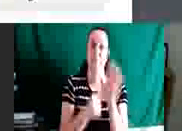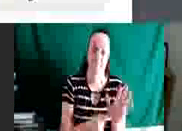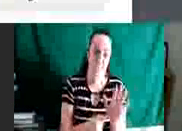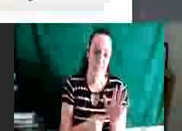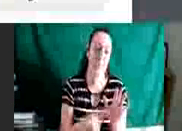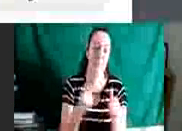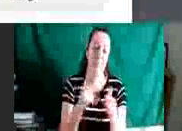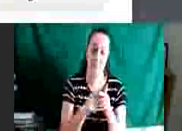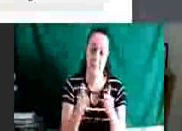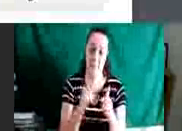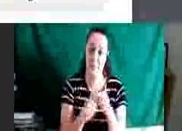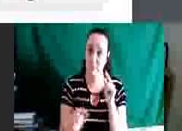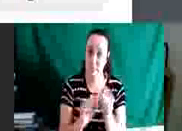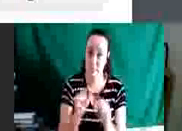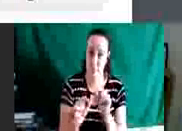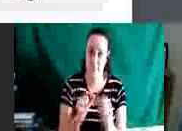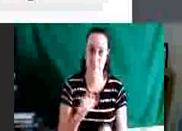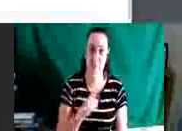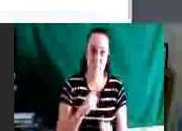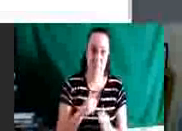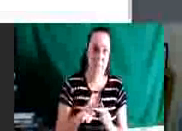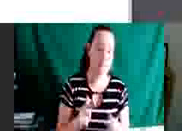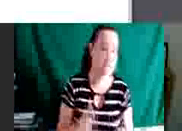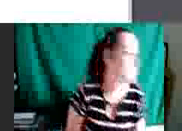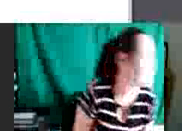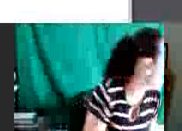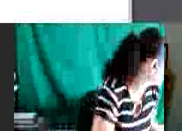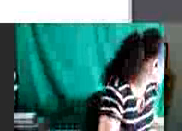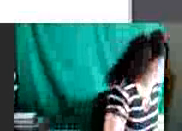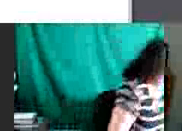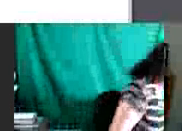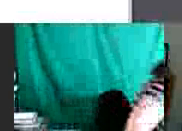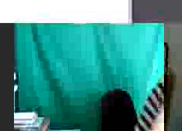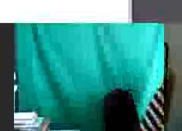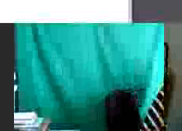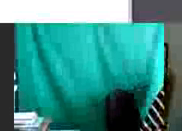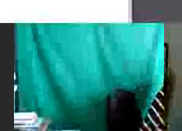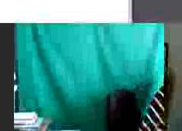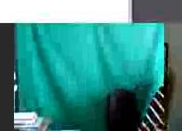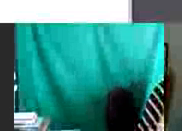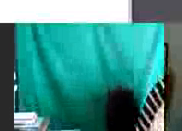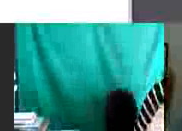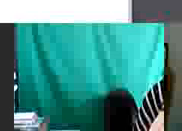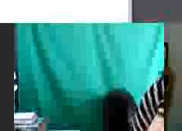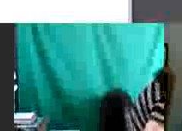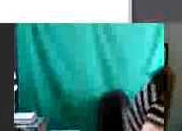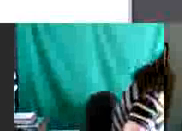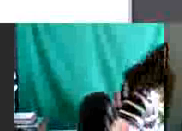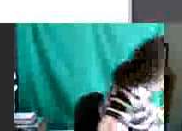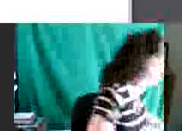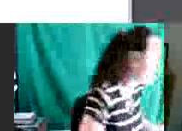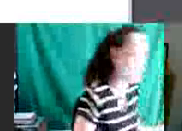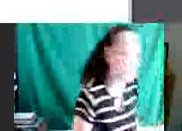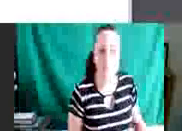Desculpa, pessoal. Então, por exemplo, você faz aqui uma... Deixa eu sair daqui.